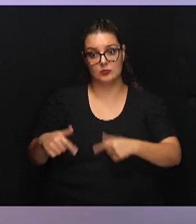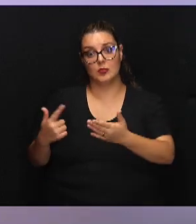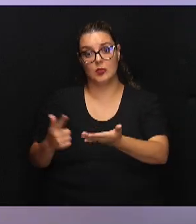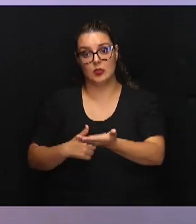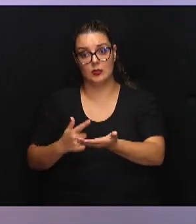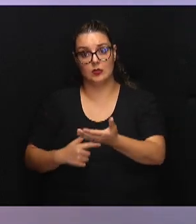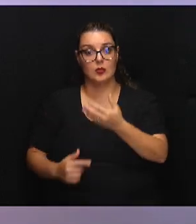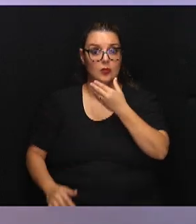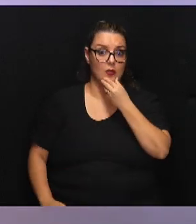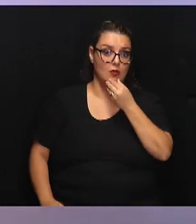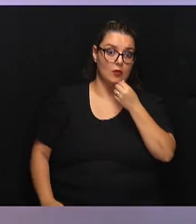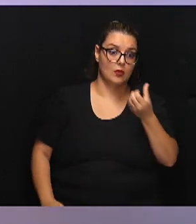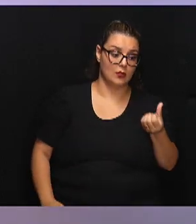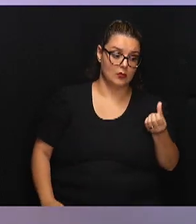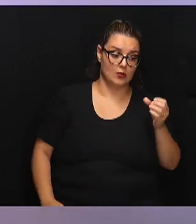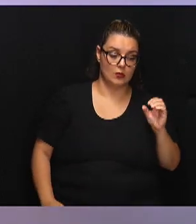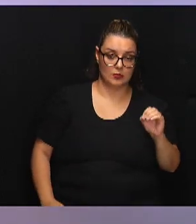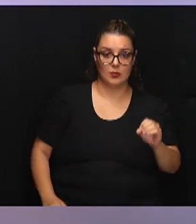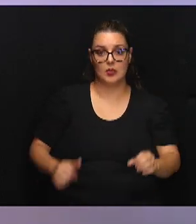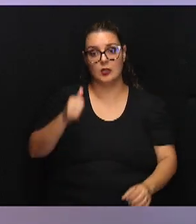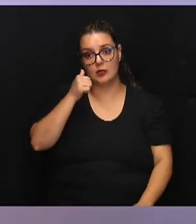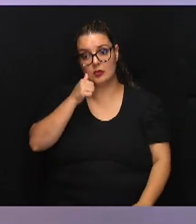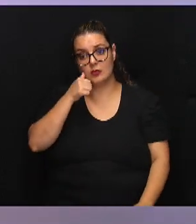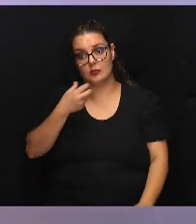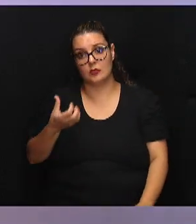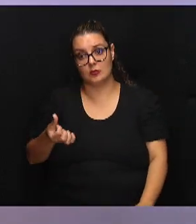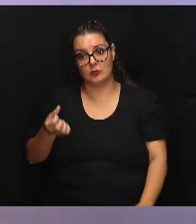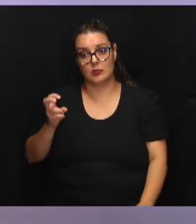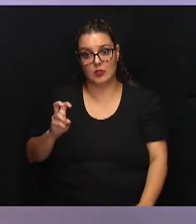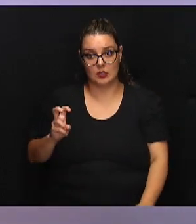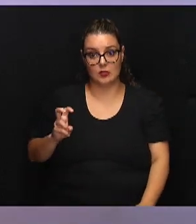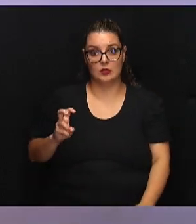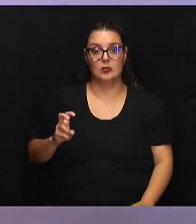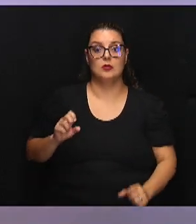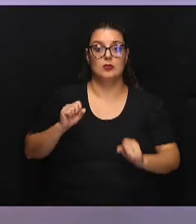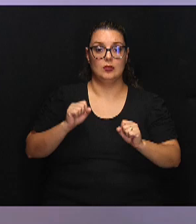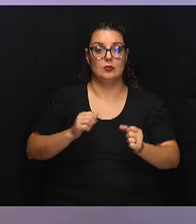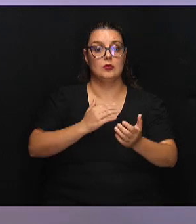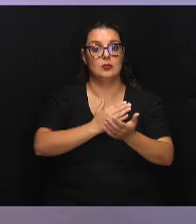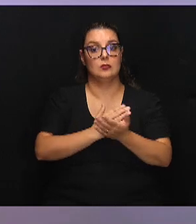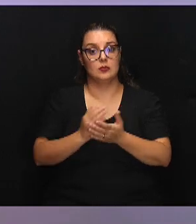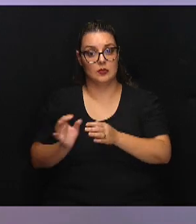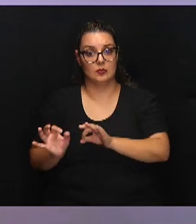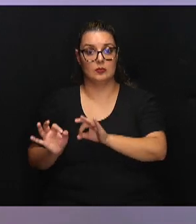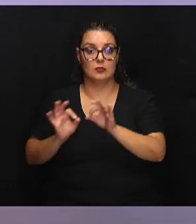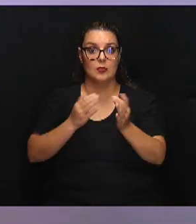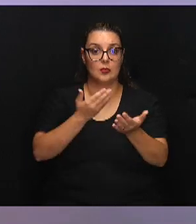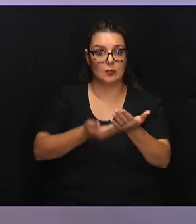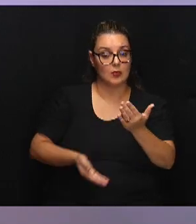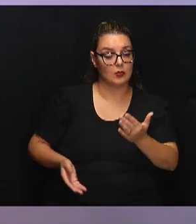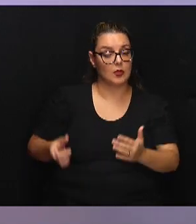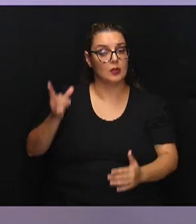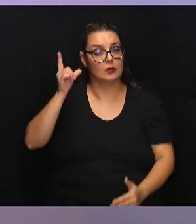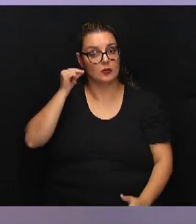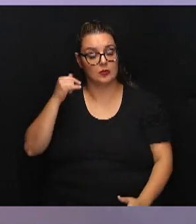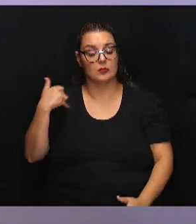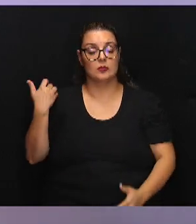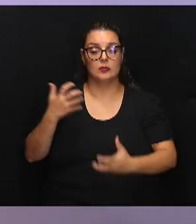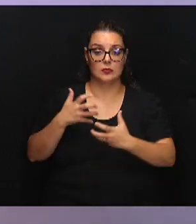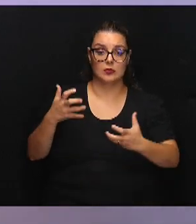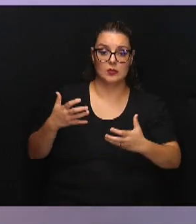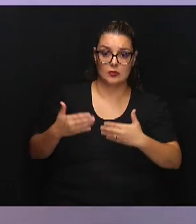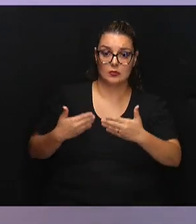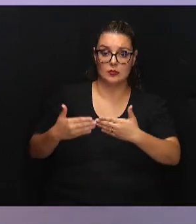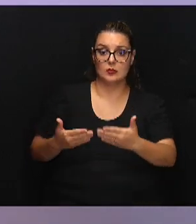homem a partir de 60 e mulher a partir de 65 anos, a gente já pode começar a ter uma perda de audição da idade, do envelhecimento,